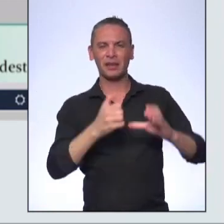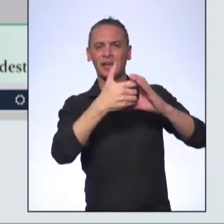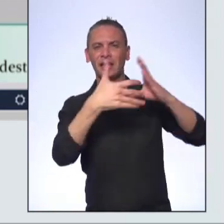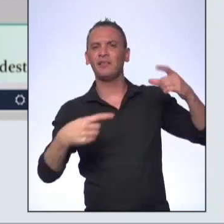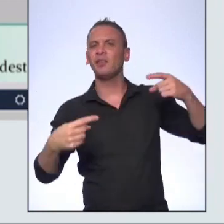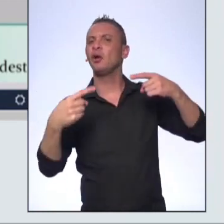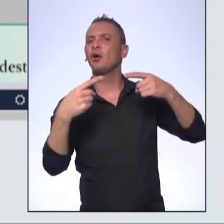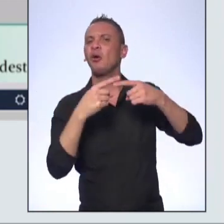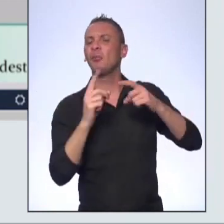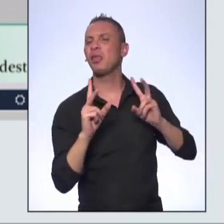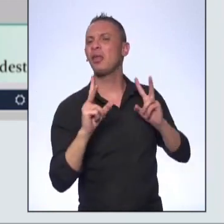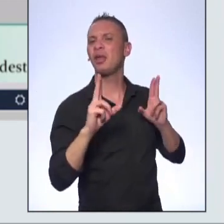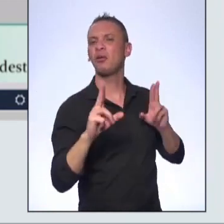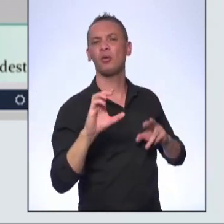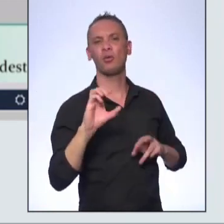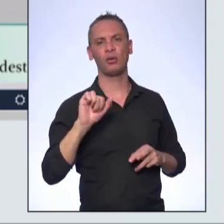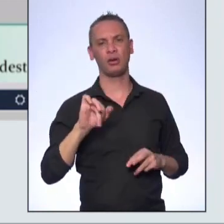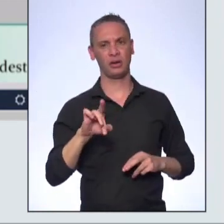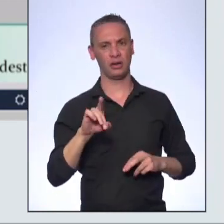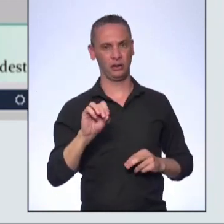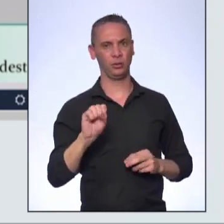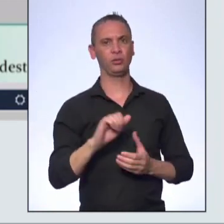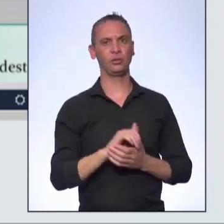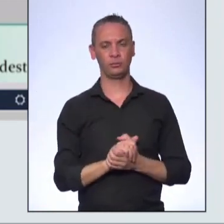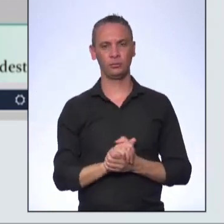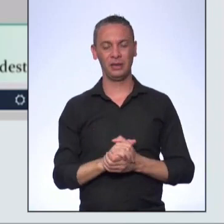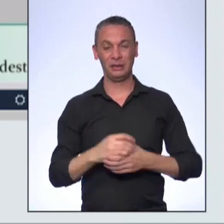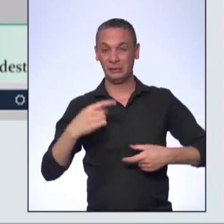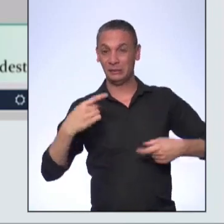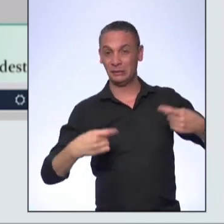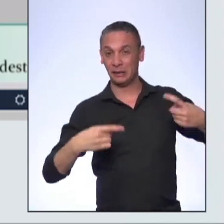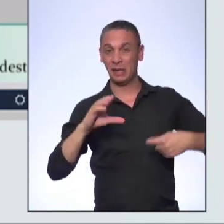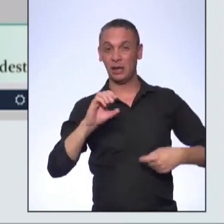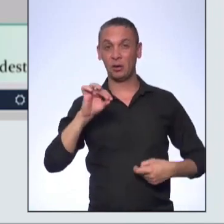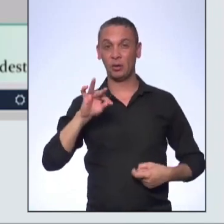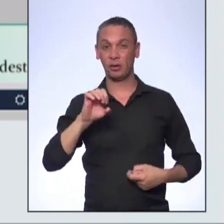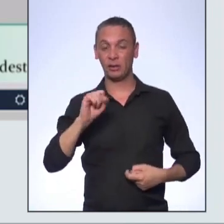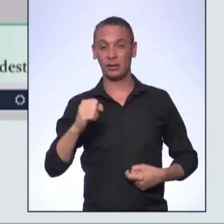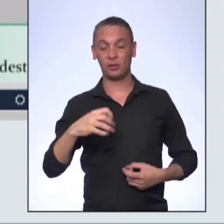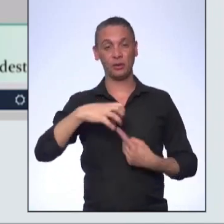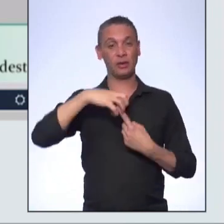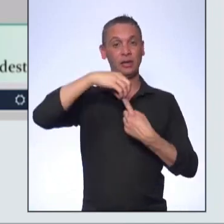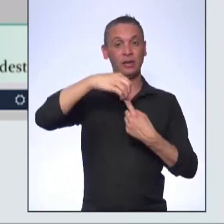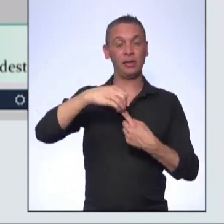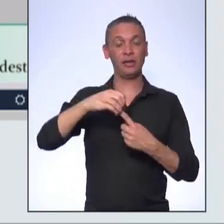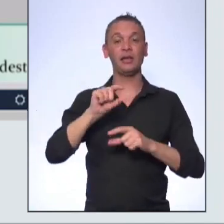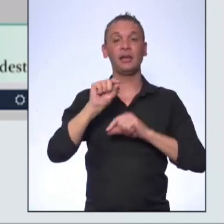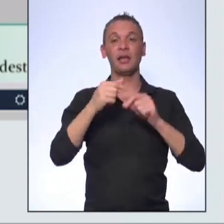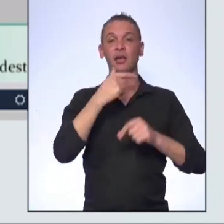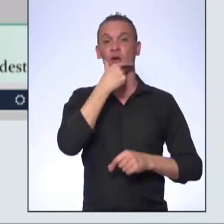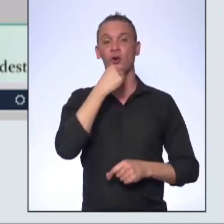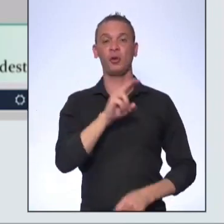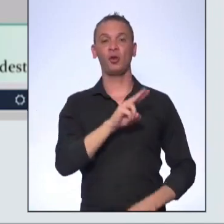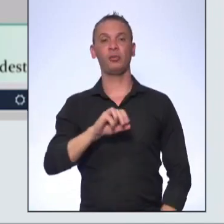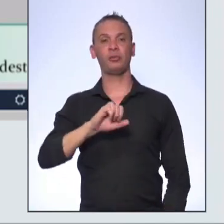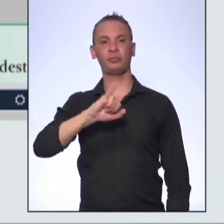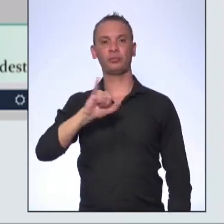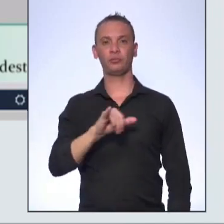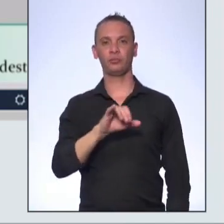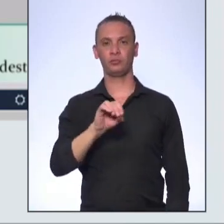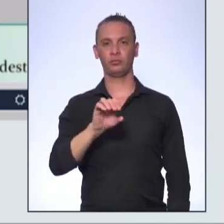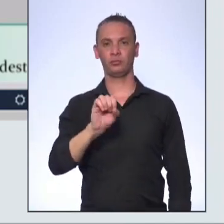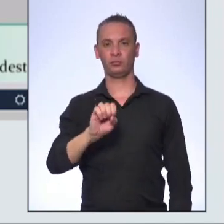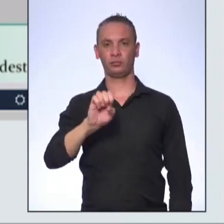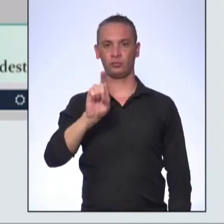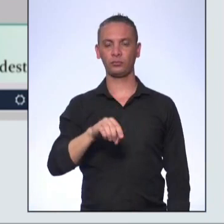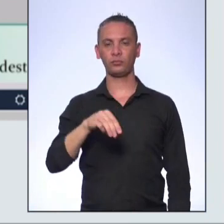eventos ocorridos em Canudos. Na Guerra do Contestado, o líder messiânico foi representado pelo monge José Maria. Assim